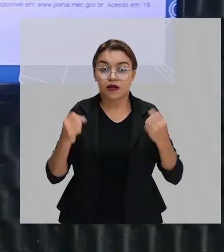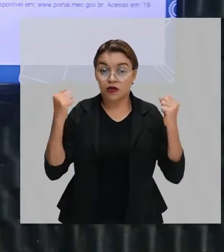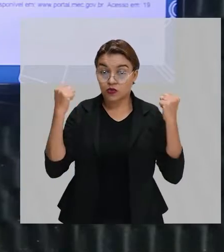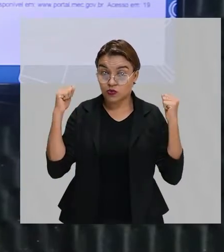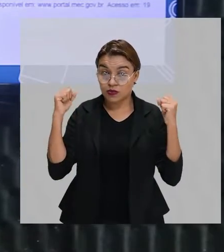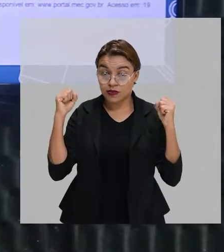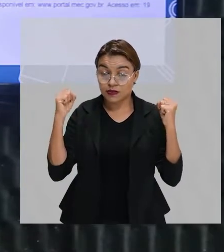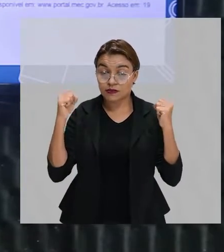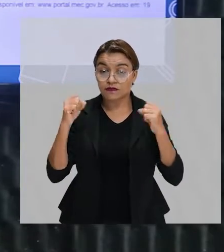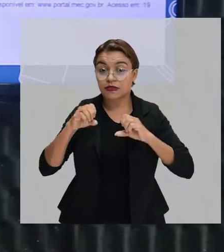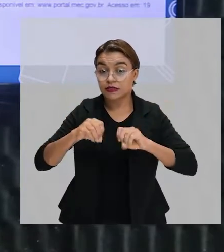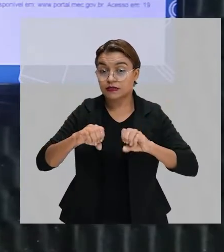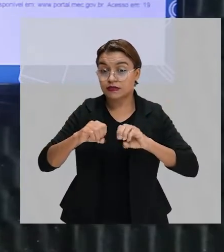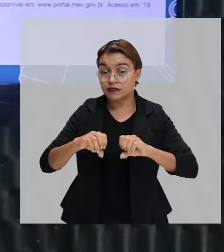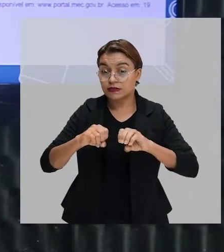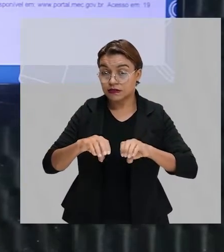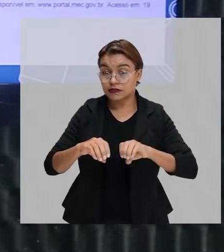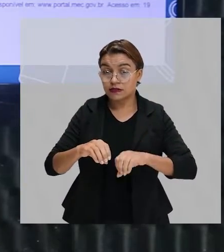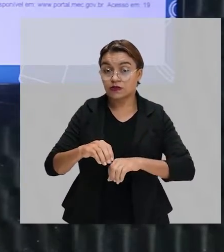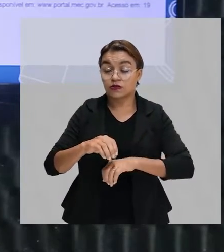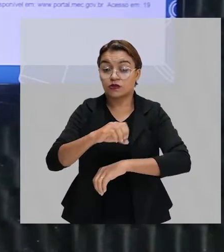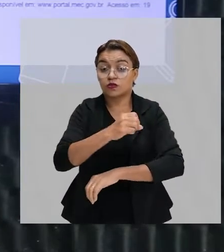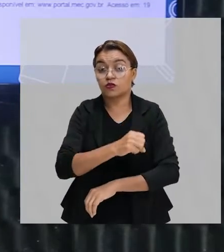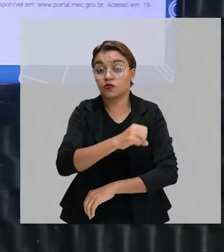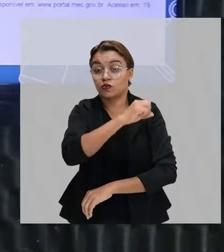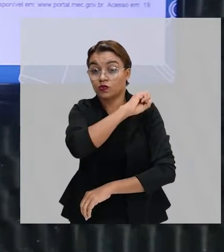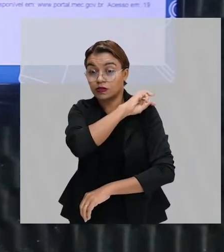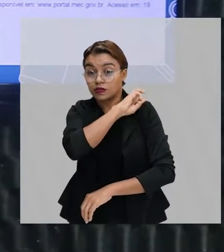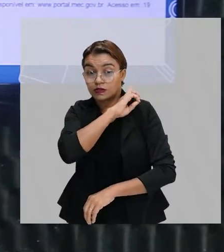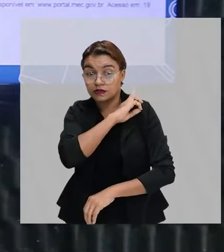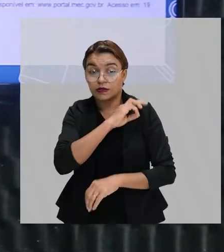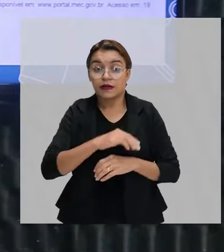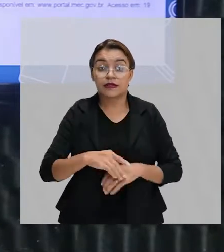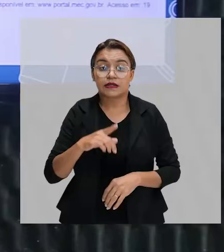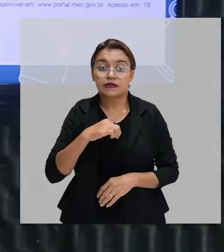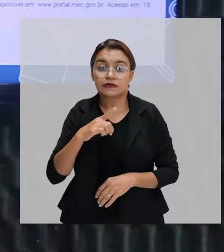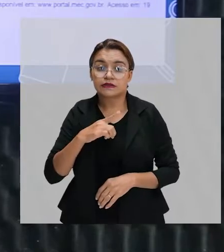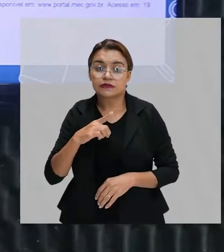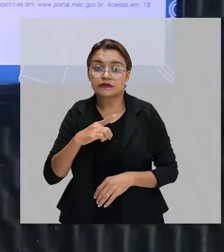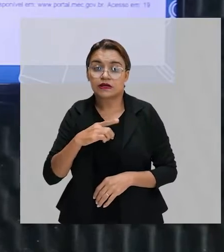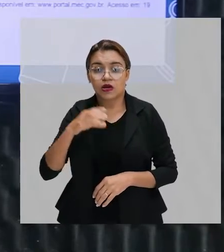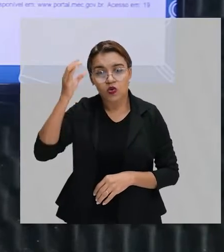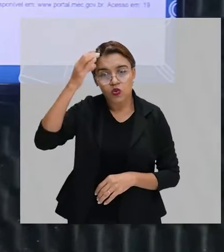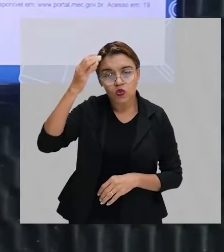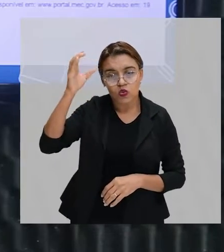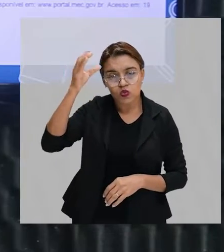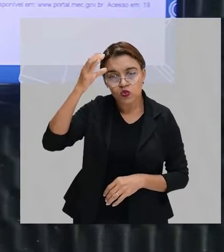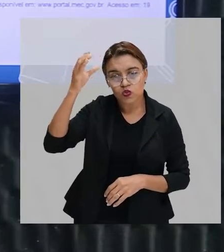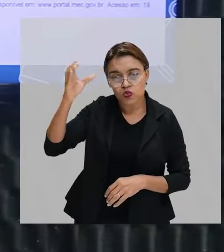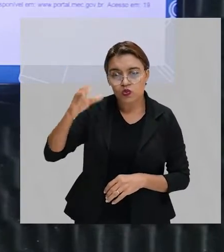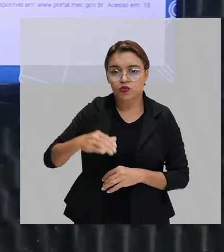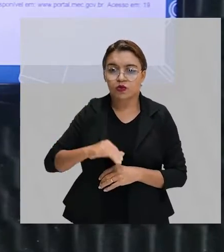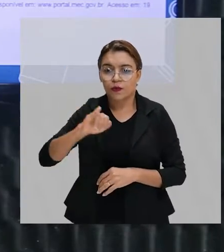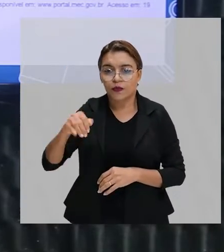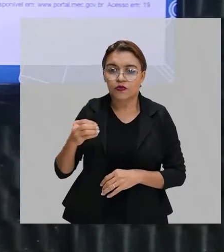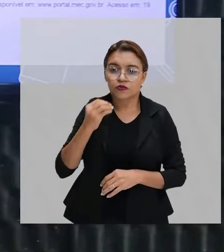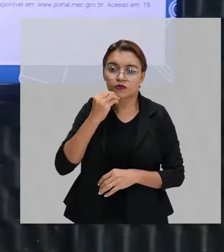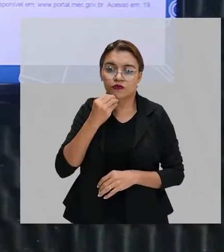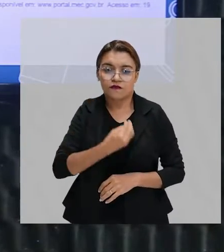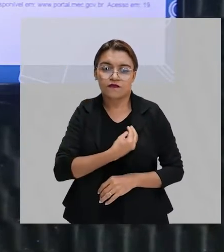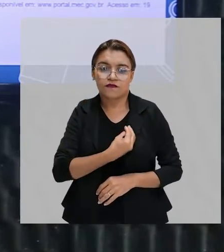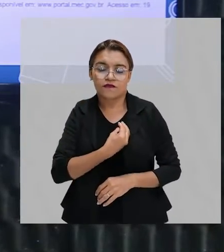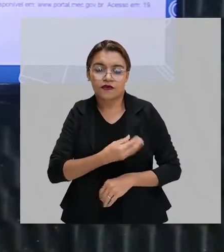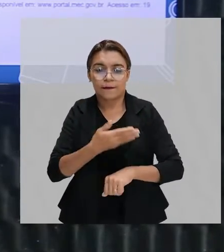deve garantir o acúmulo cultural no que tange a oportunização de vivência das práticas corporais a